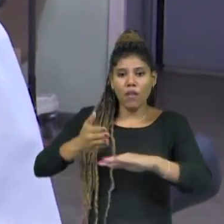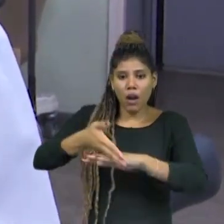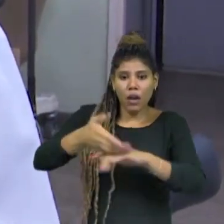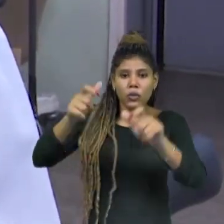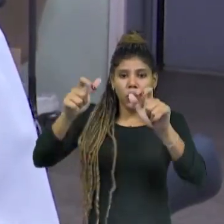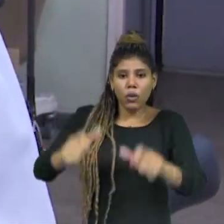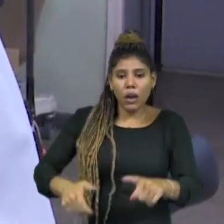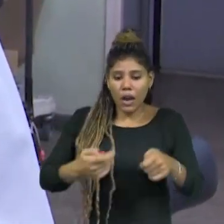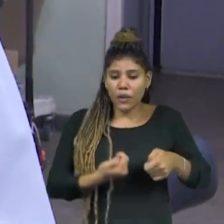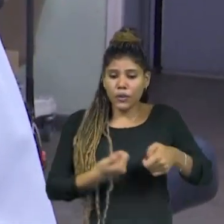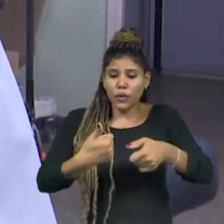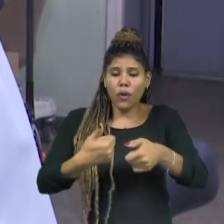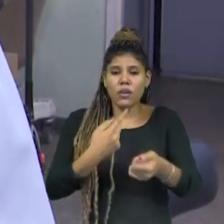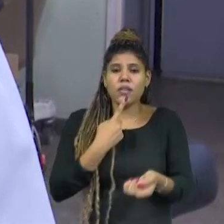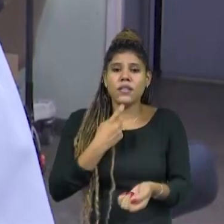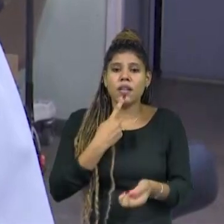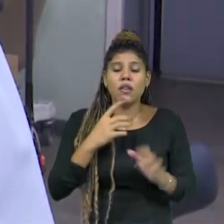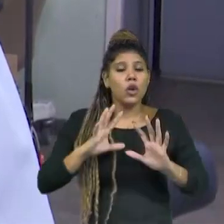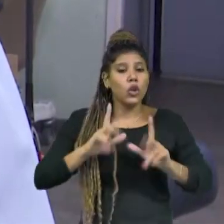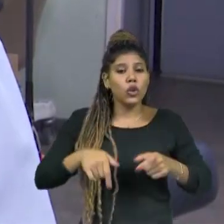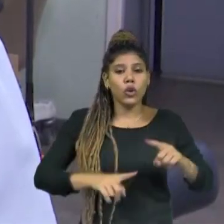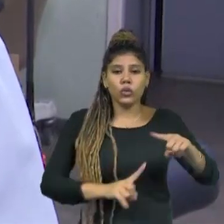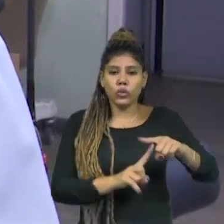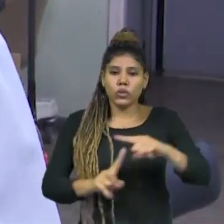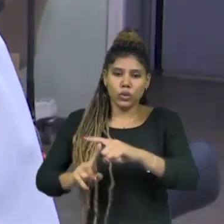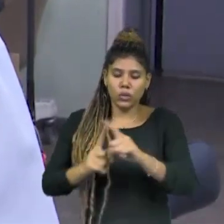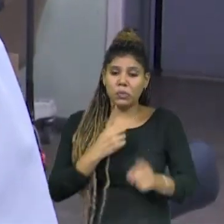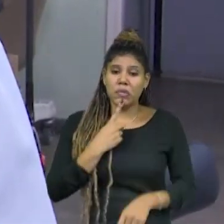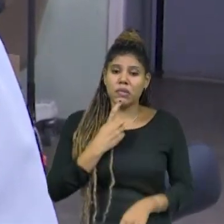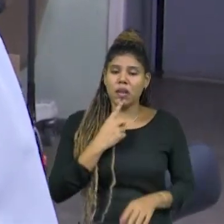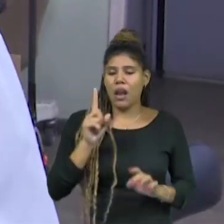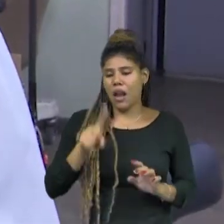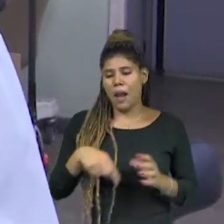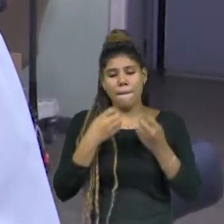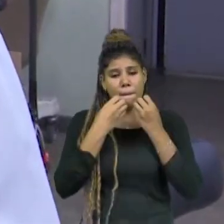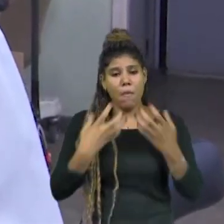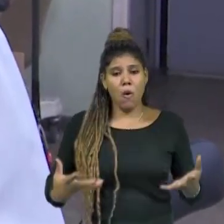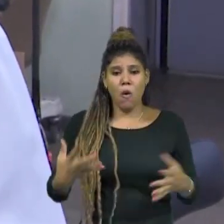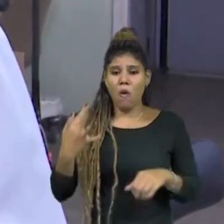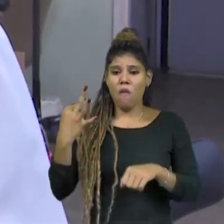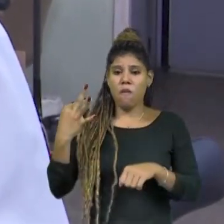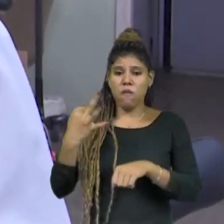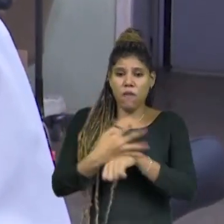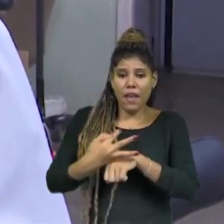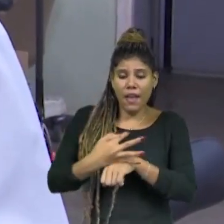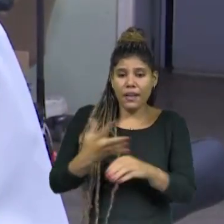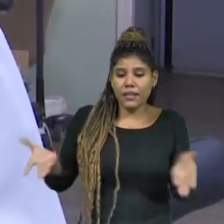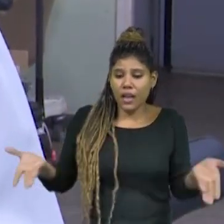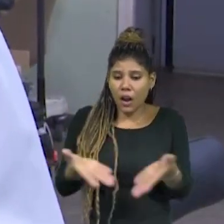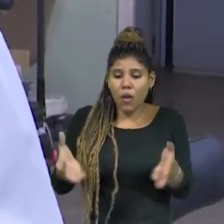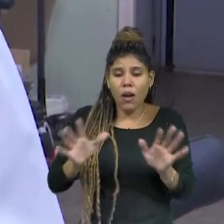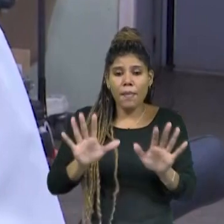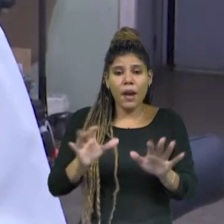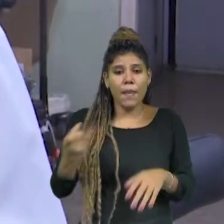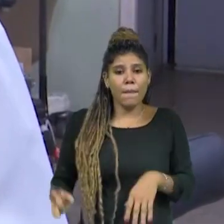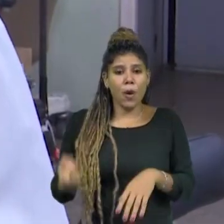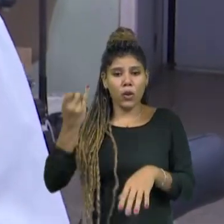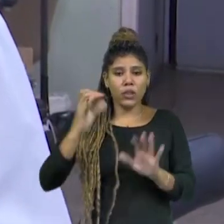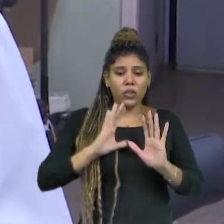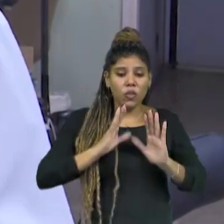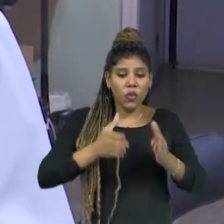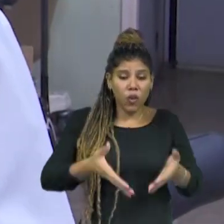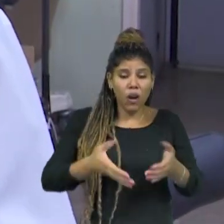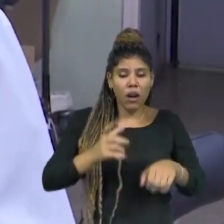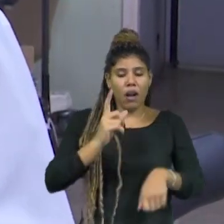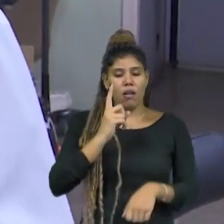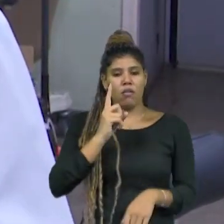doação. Todos os tipos sanguíneos são importantes, porque a gente está chegando no meio de férias, mas é importante focar nos tipos sanguíneos